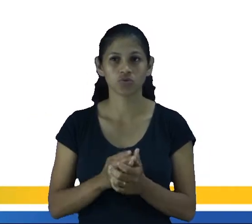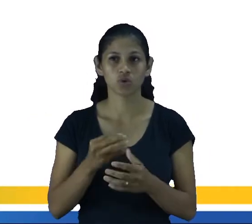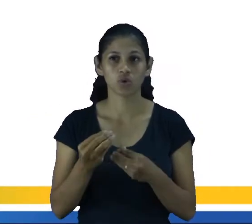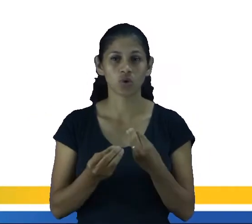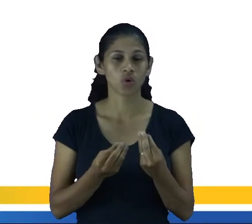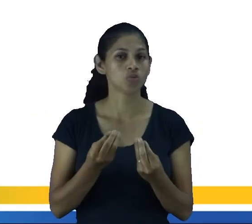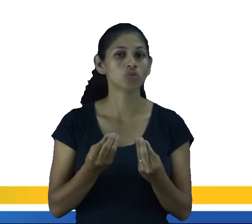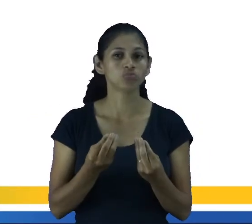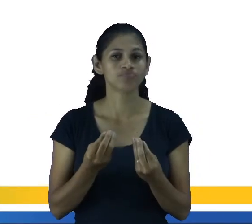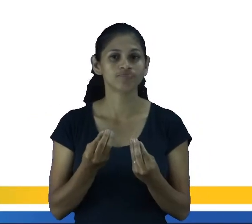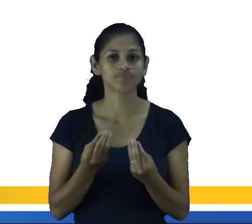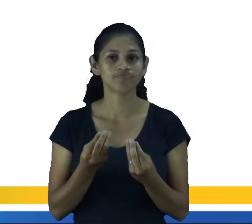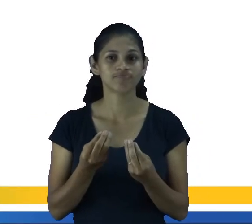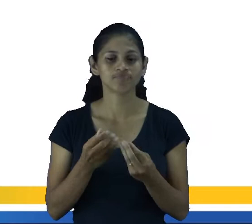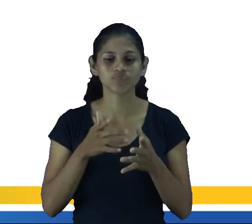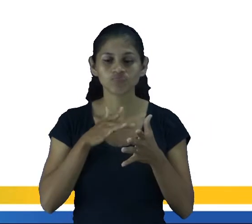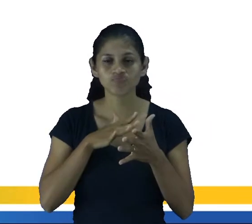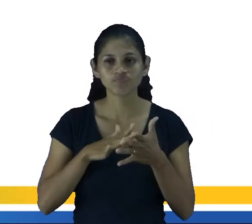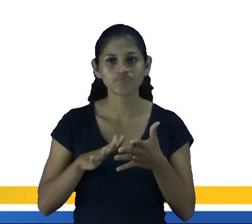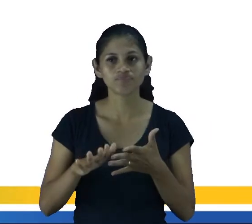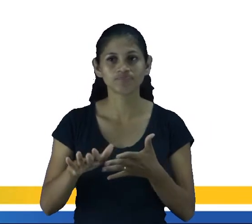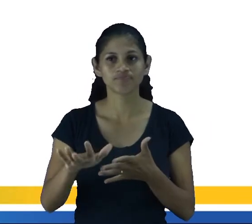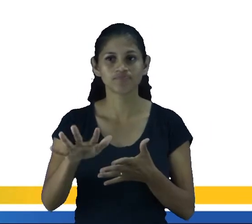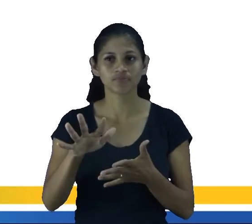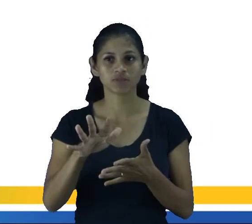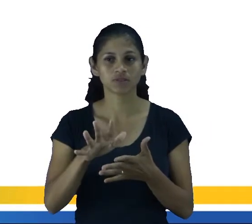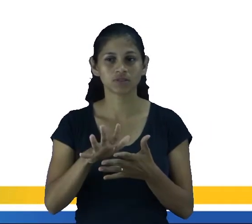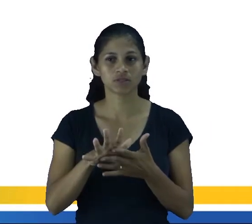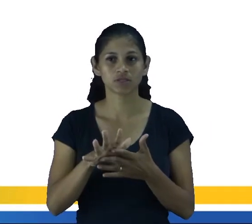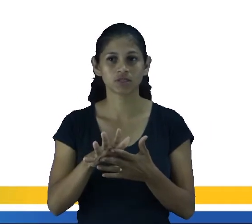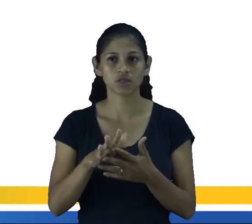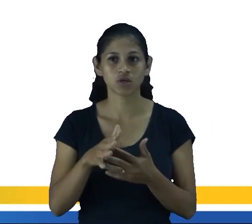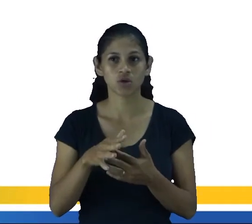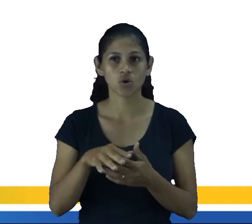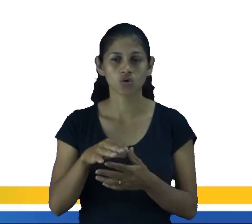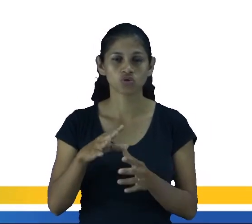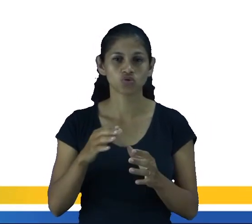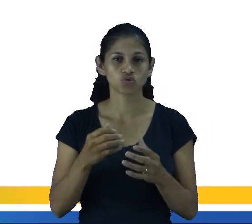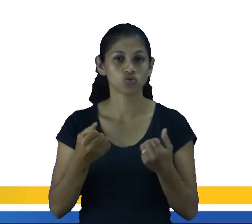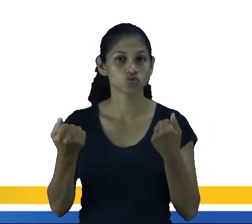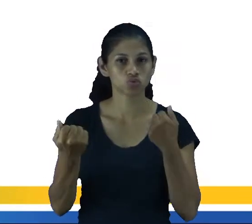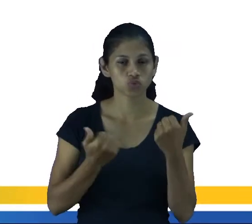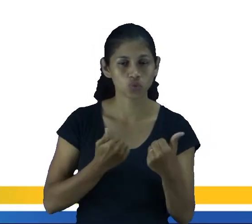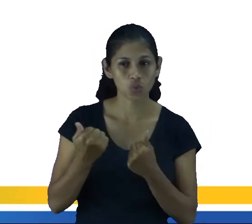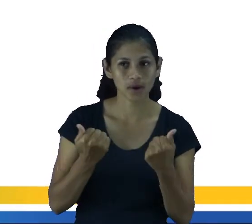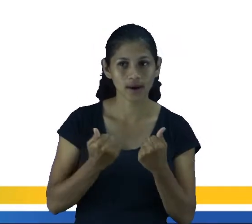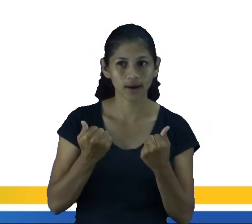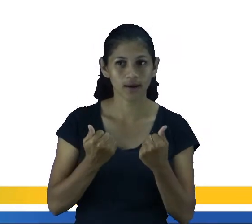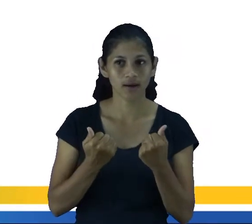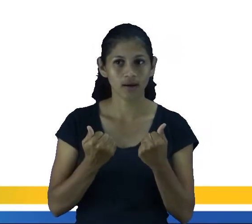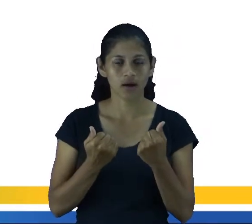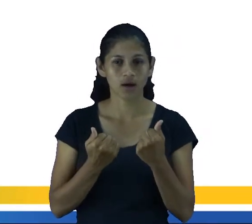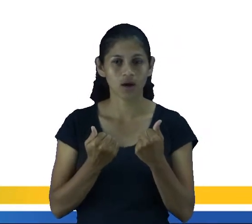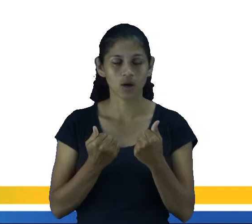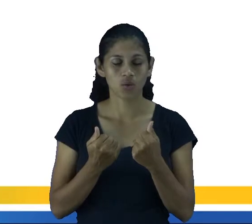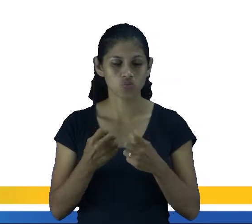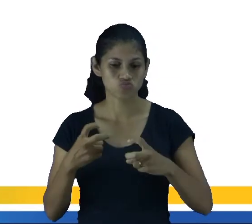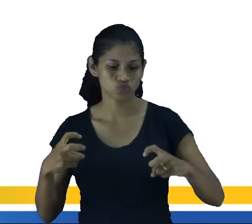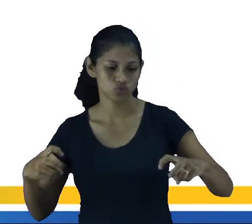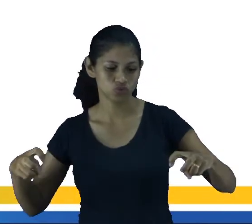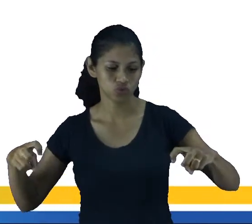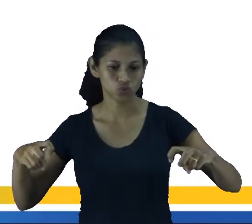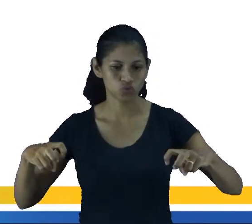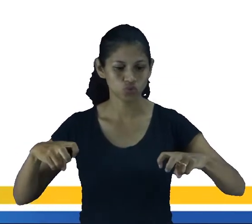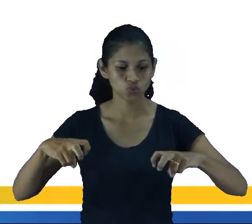ocorre ali na liberação dos dispositivos de airbag ali no carro, né, quando ocorre algum tipo de acidente.